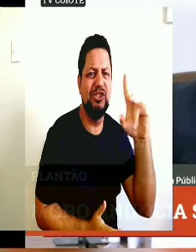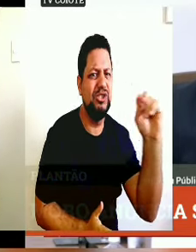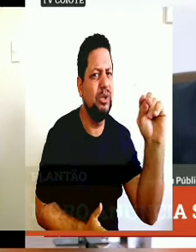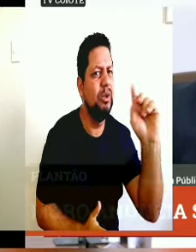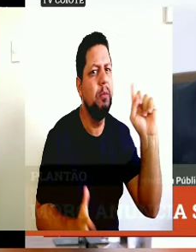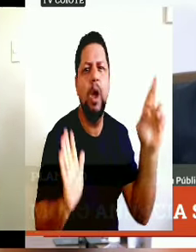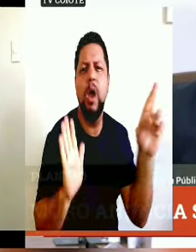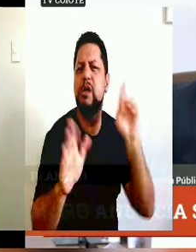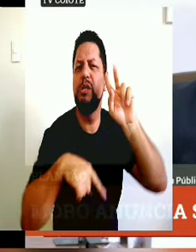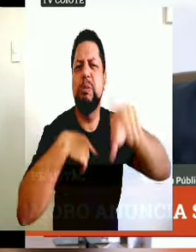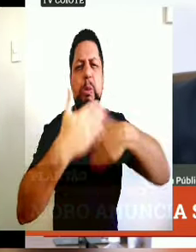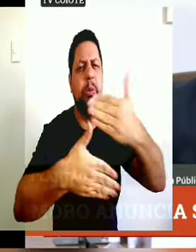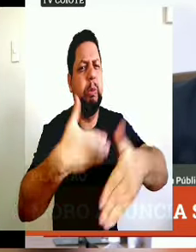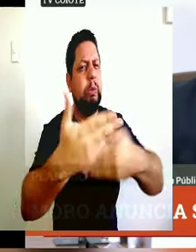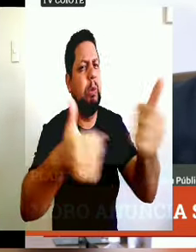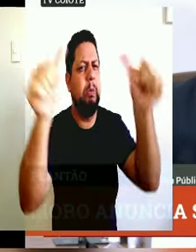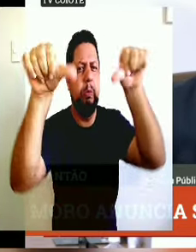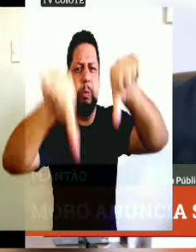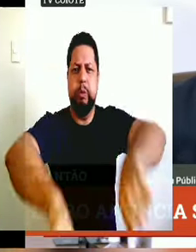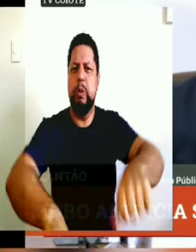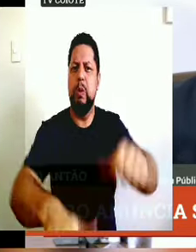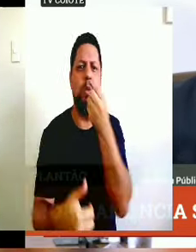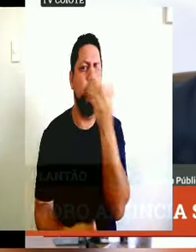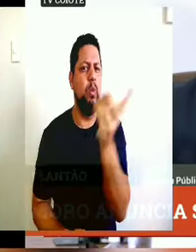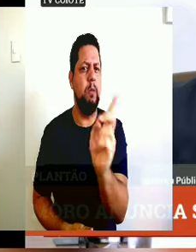bom para a corporação, inclusive.